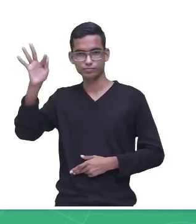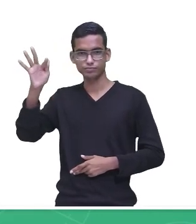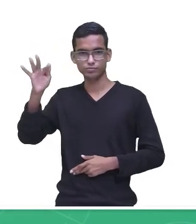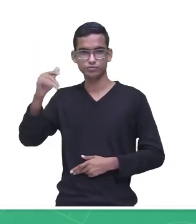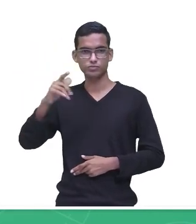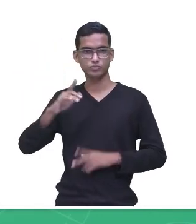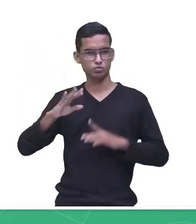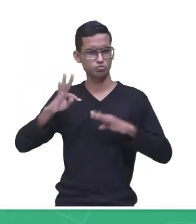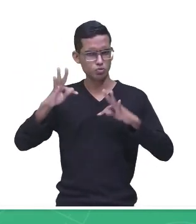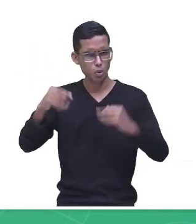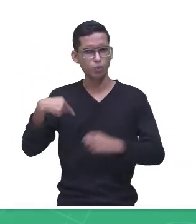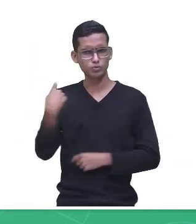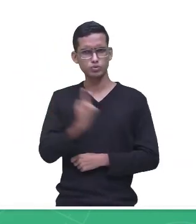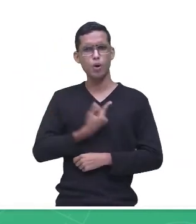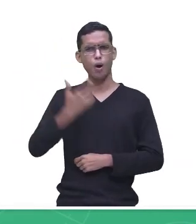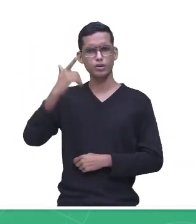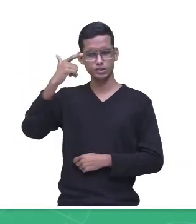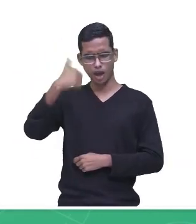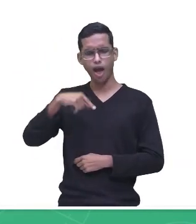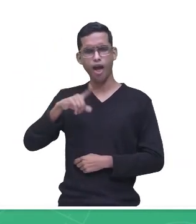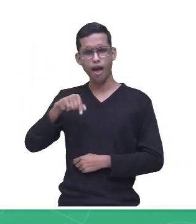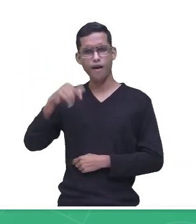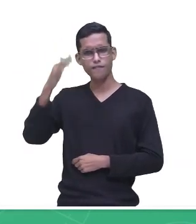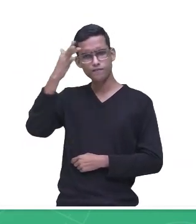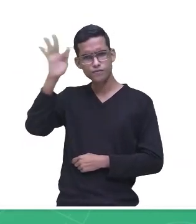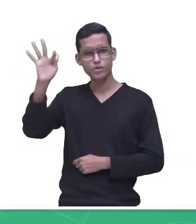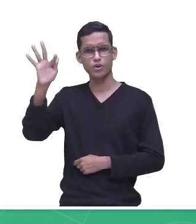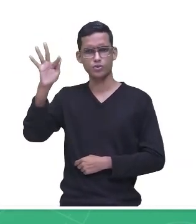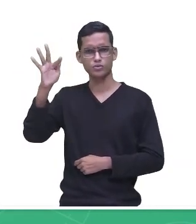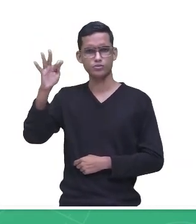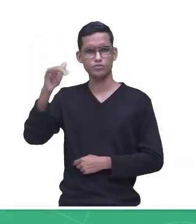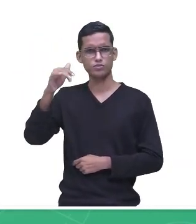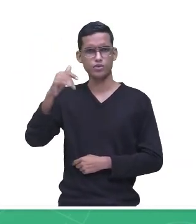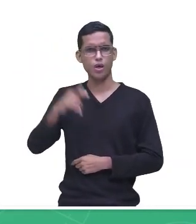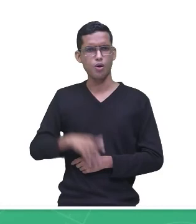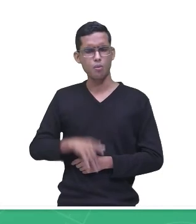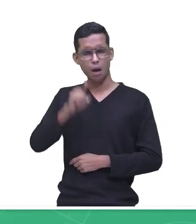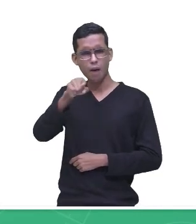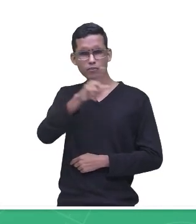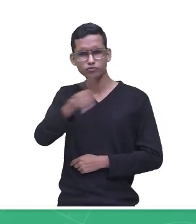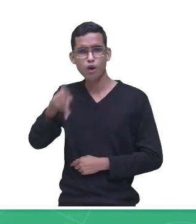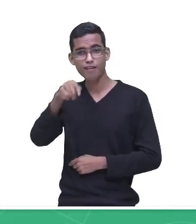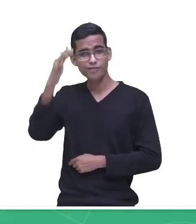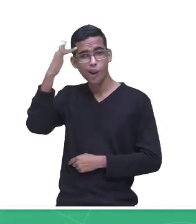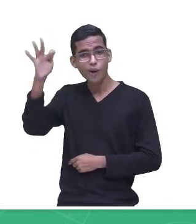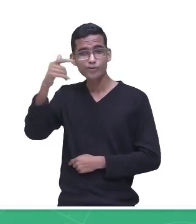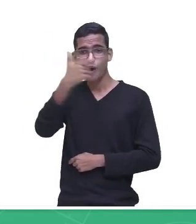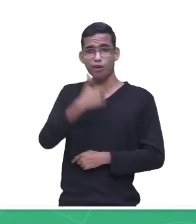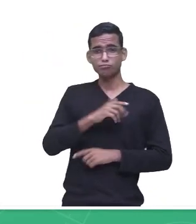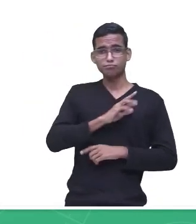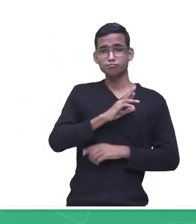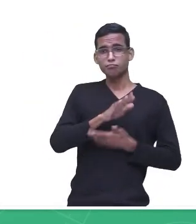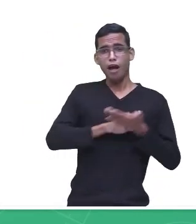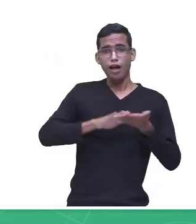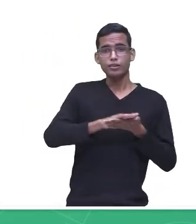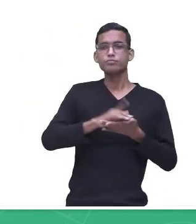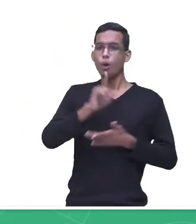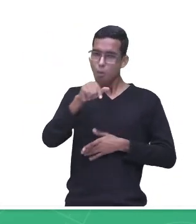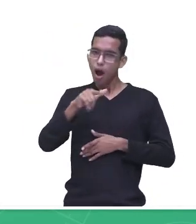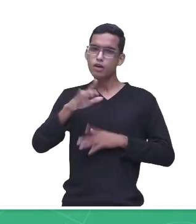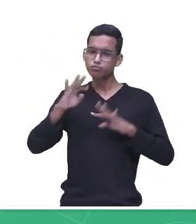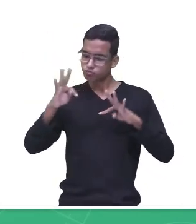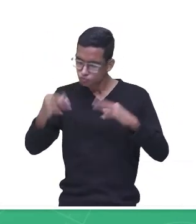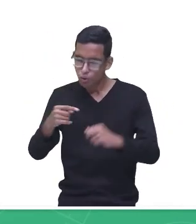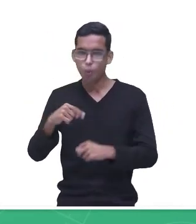filósofos. Todos nós somos filósofos. Ah, não, pessoal, o senhor é filósofo, mas eu sou homem. Não, de jeito nenhum. Todos nós somos filósofos. A diferença é que